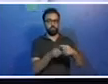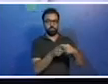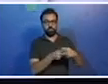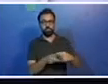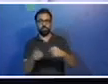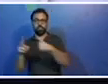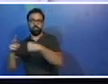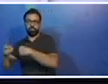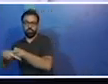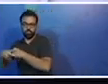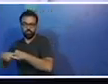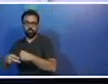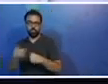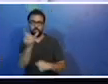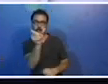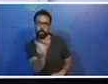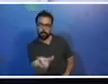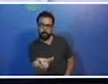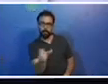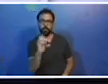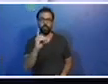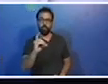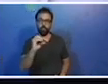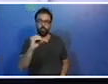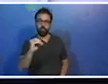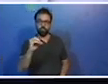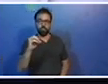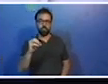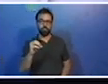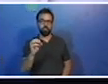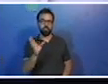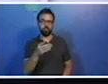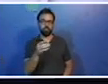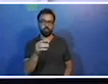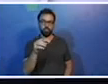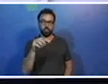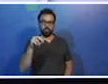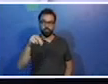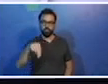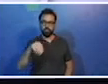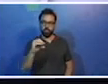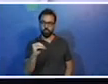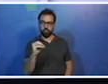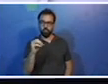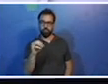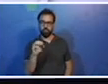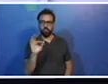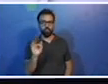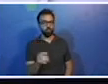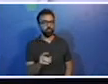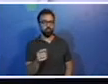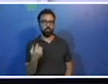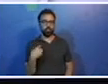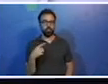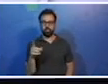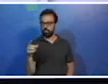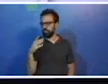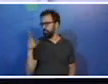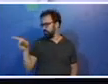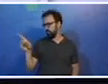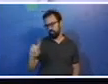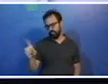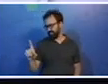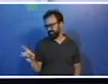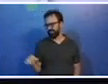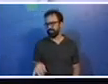do not, que é a mesma coisa que don't. Beleza? I don't go. Eu não vou. You don't go. Você